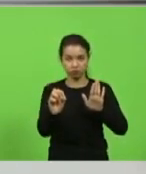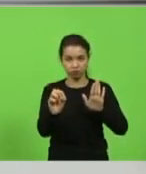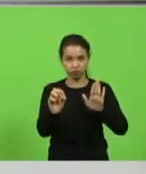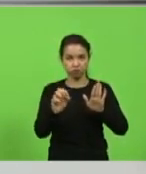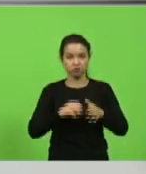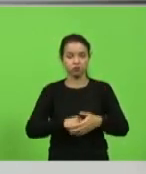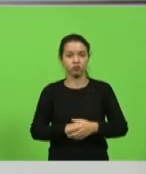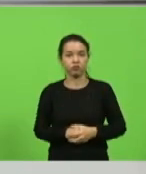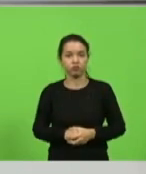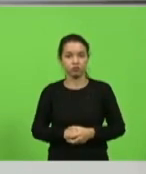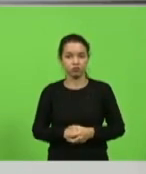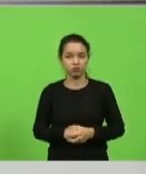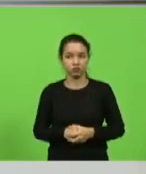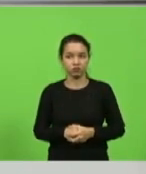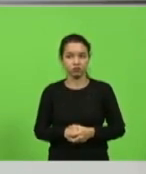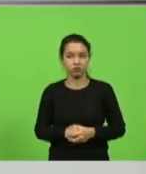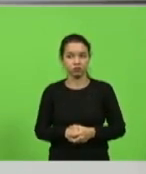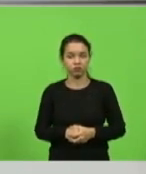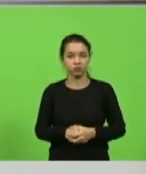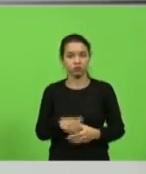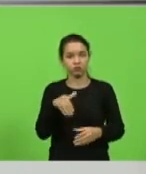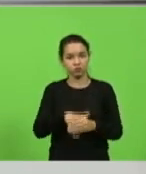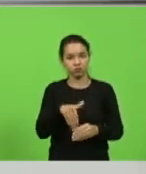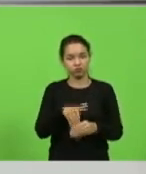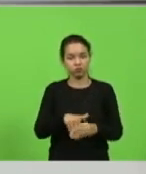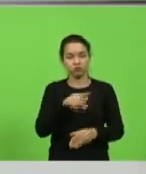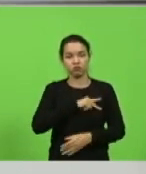1079-50. É como voto, senhor presidente.